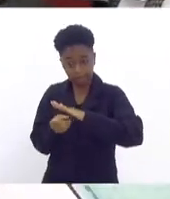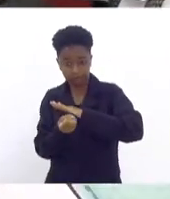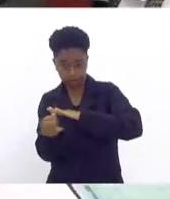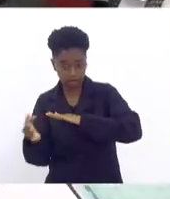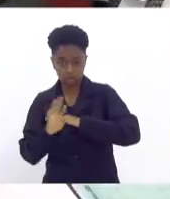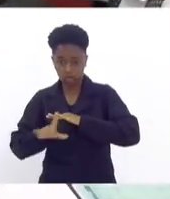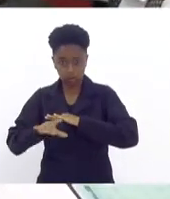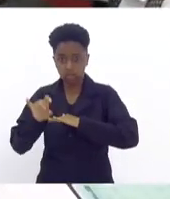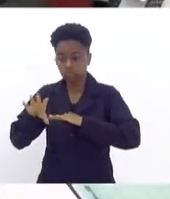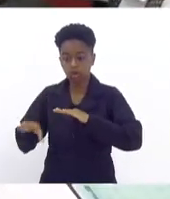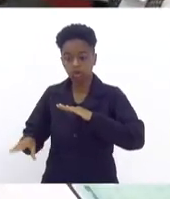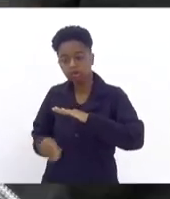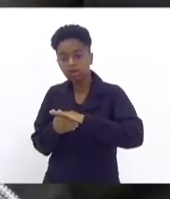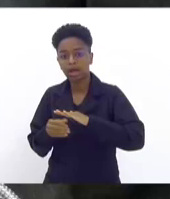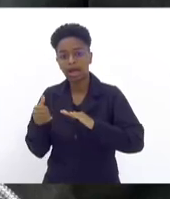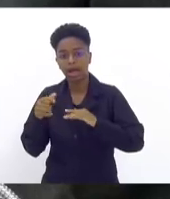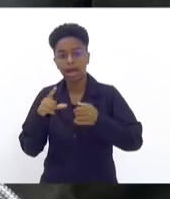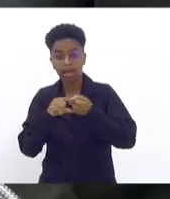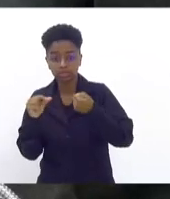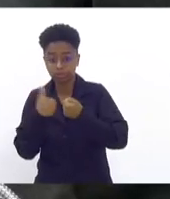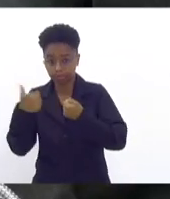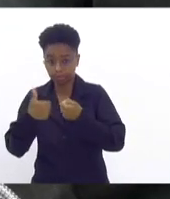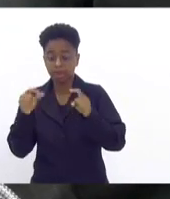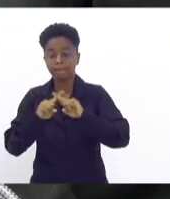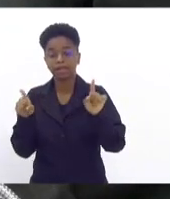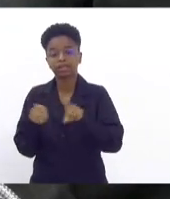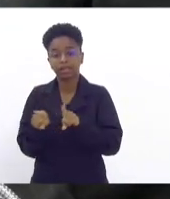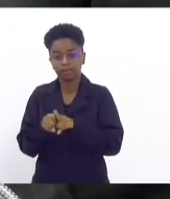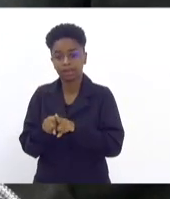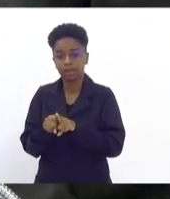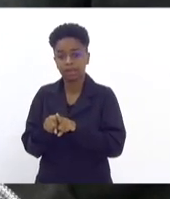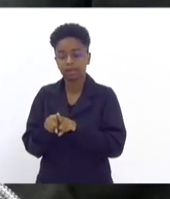para incluir o artigo 1º, mas também para torná-lo